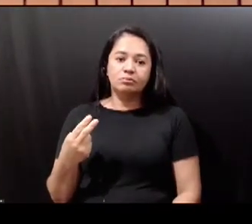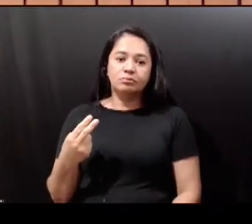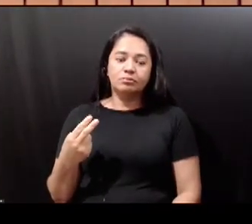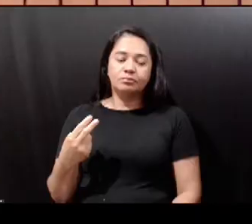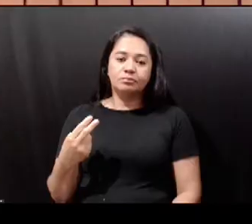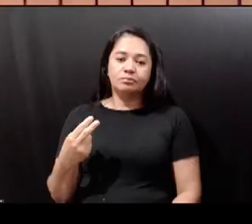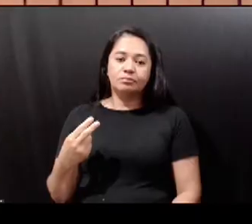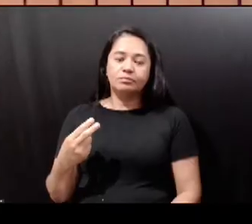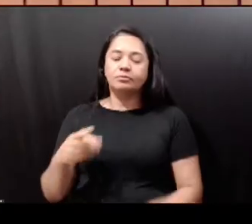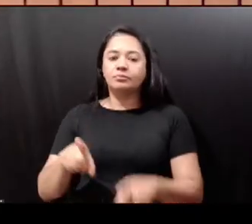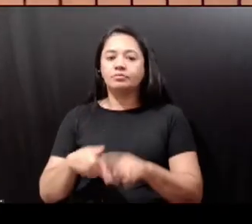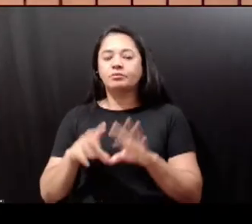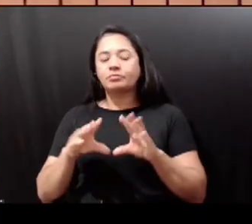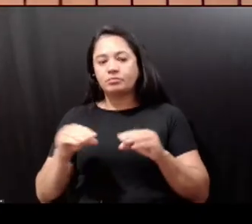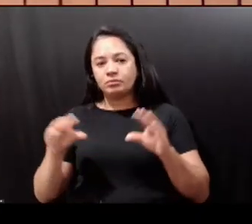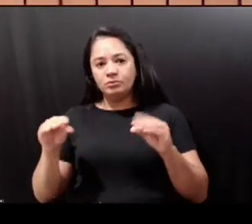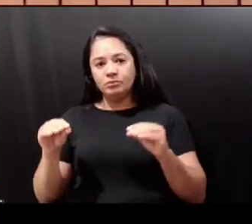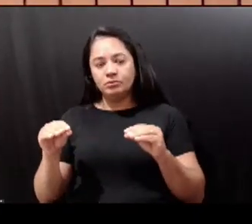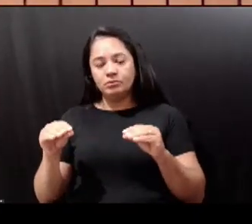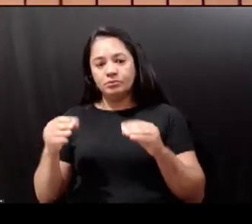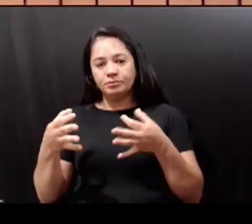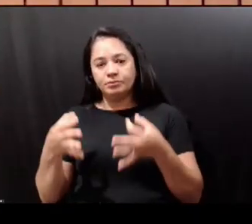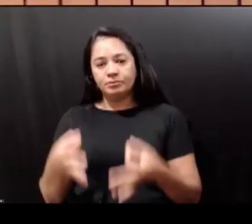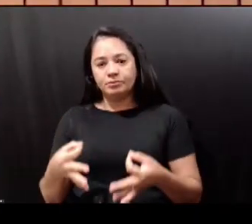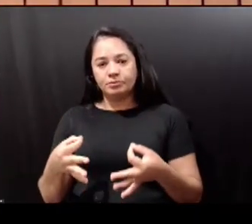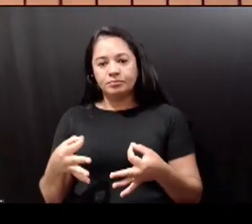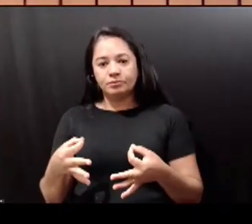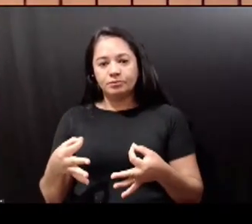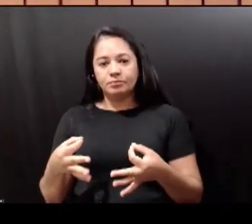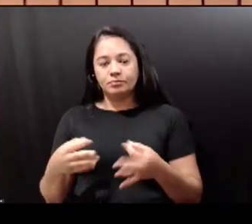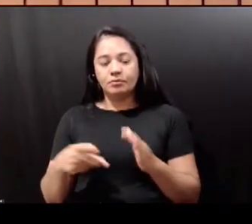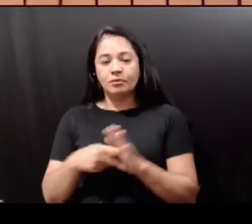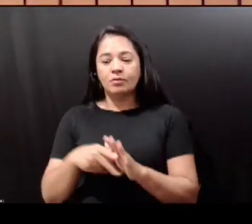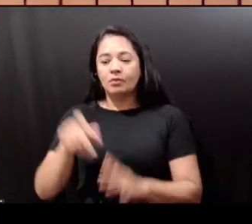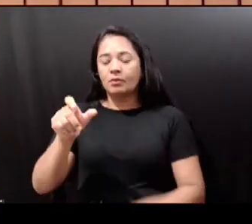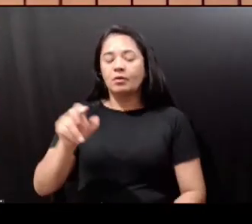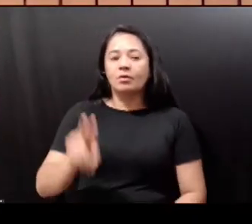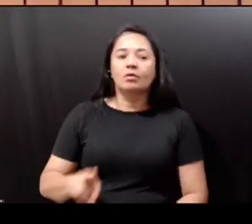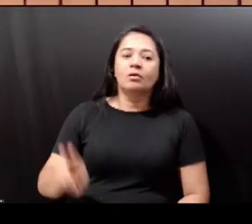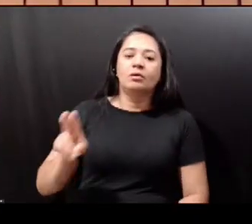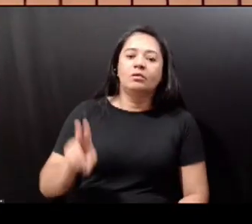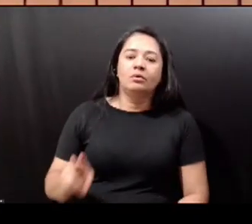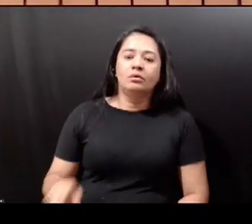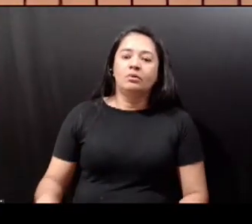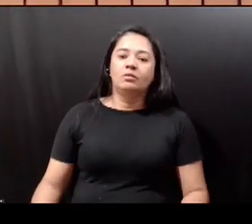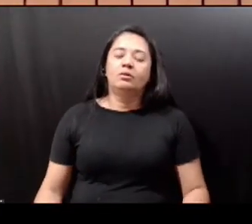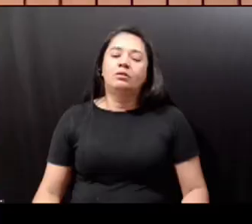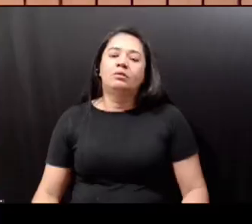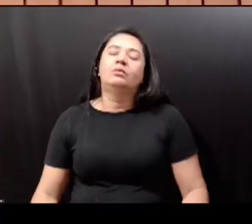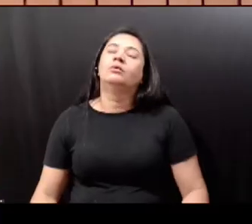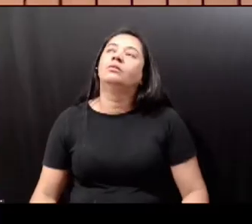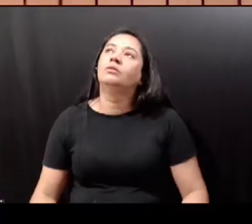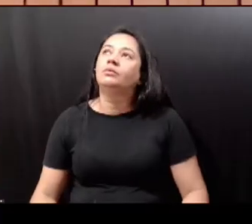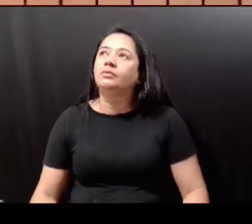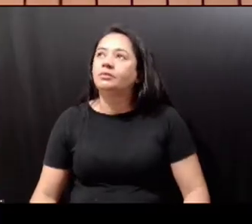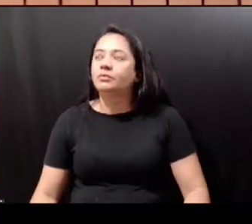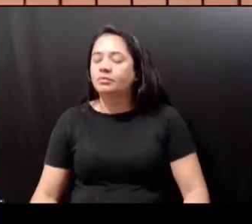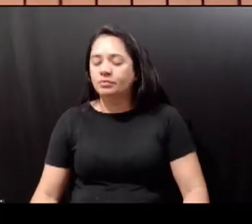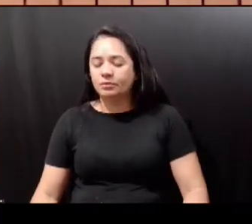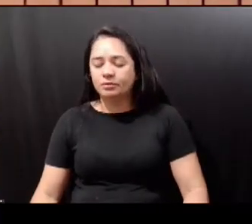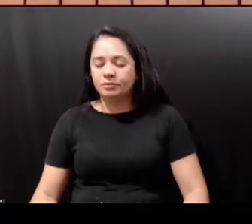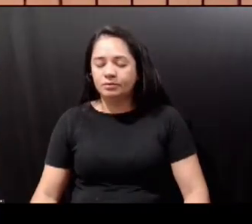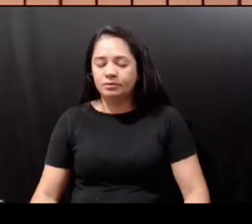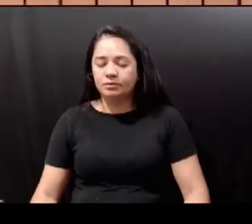acomodação que é adequada do usuário. Eu acho que eu tiraria só esse artigo aqui, vereador. É uma crítica construtiva para que lá na frente